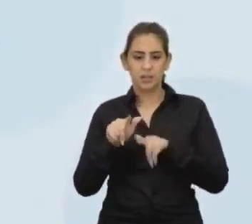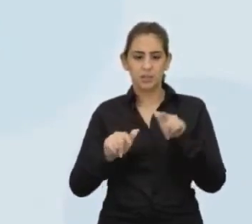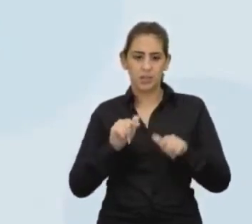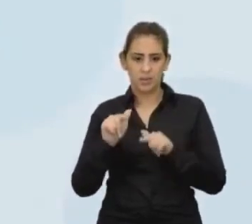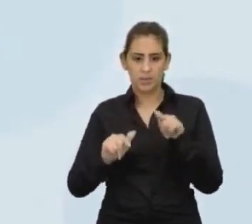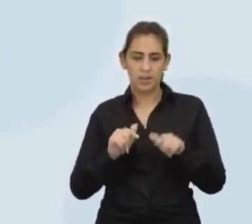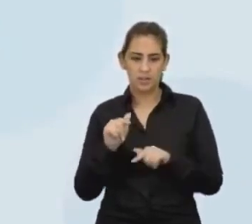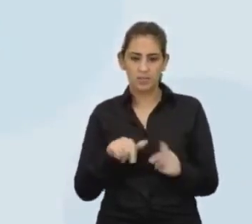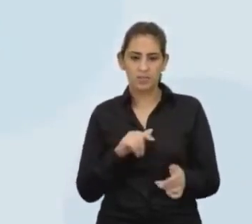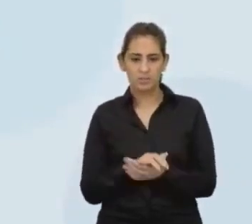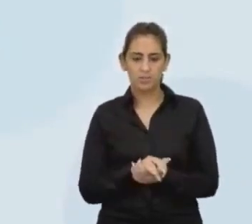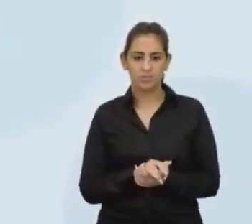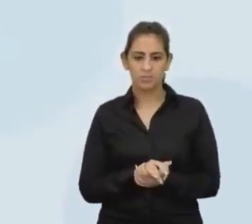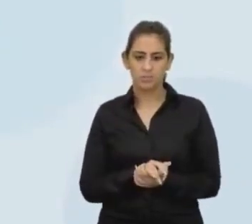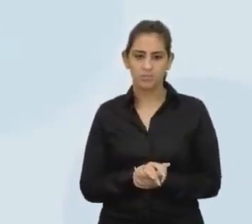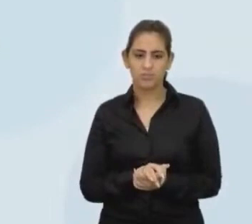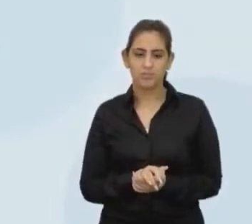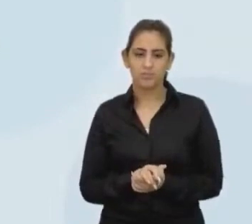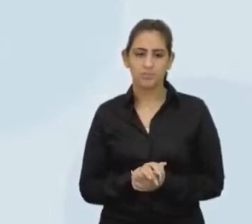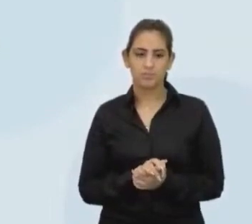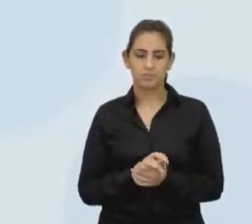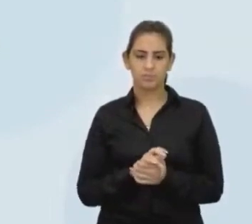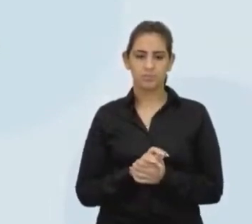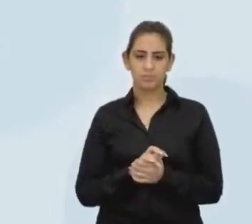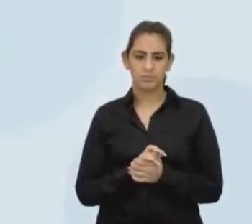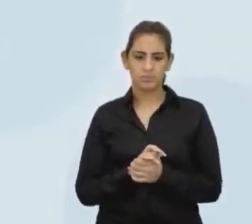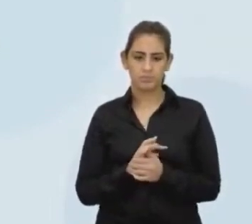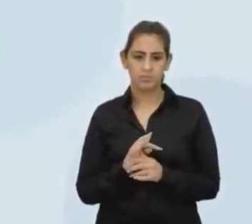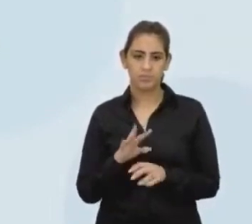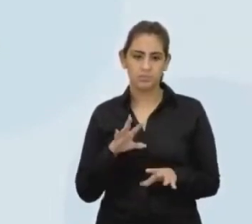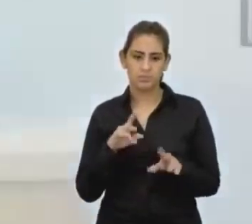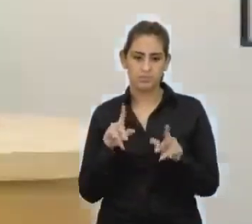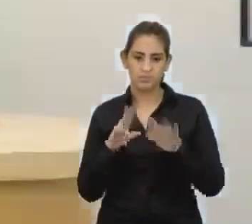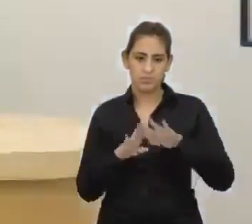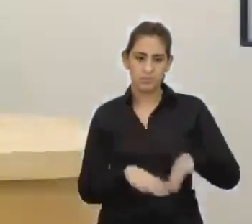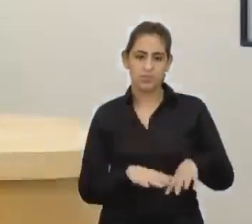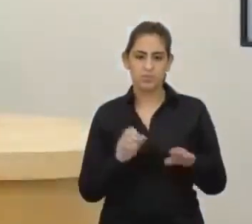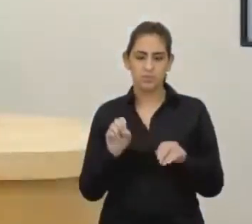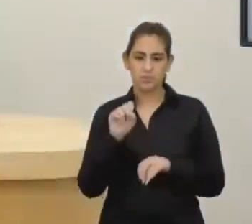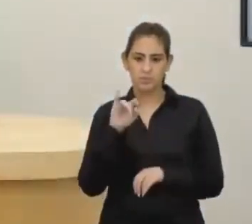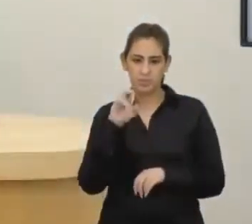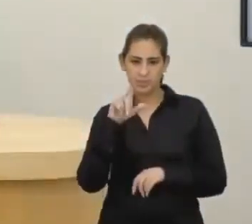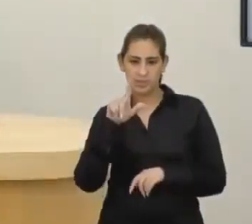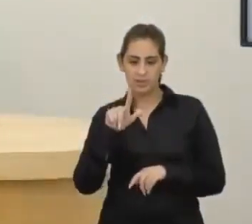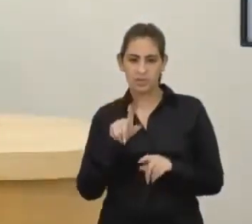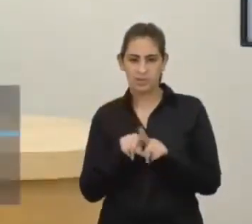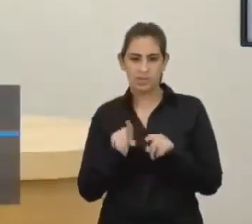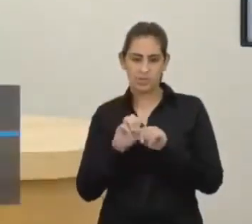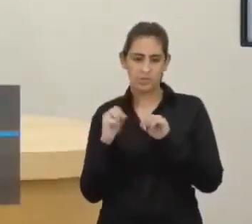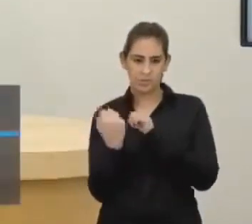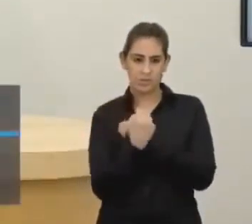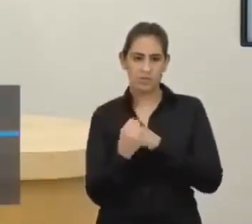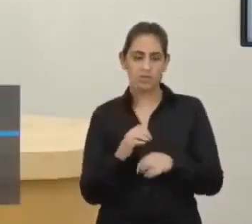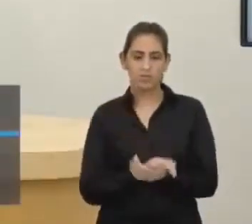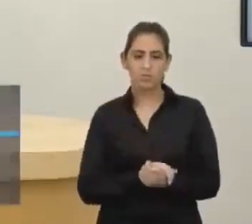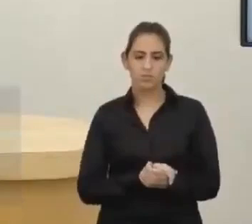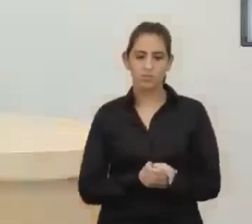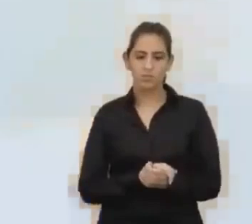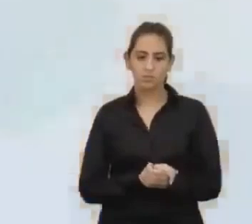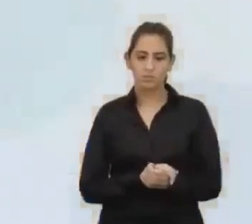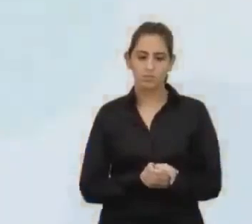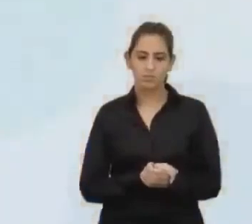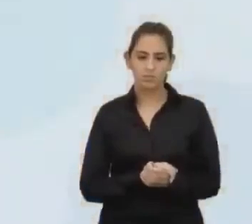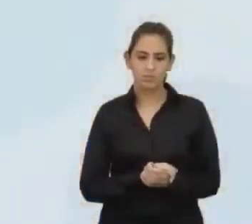a segregação sócio-espacial e a exclusão social É isso aí e para começar aí nós vamos ver um vídeo